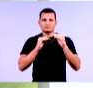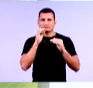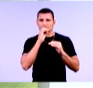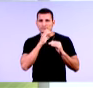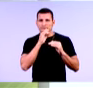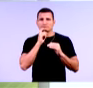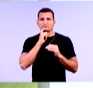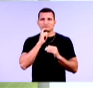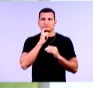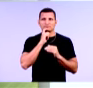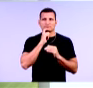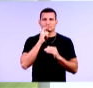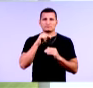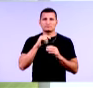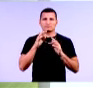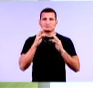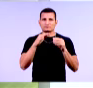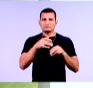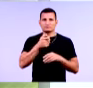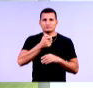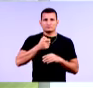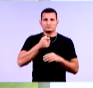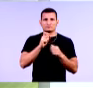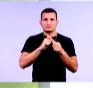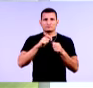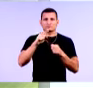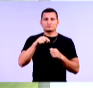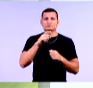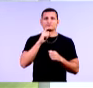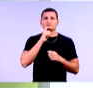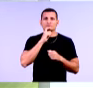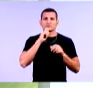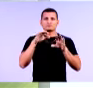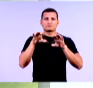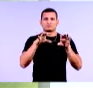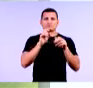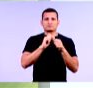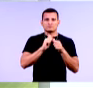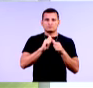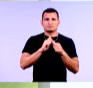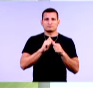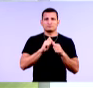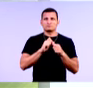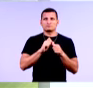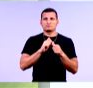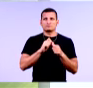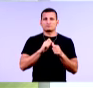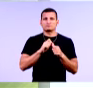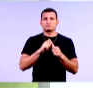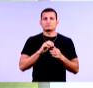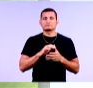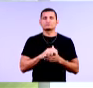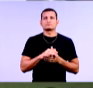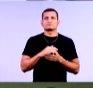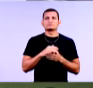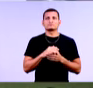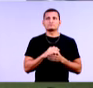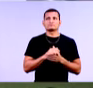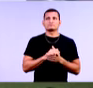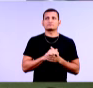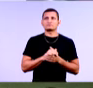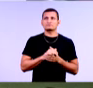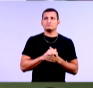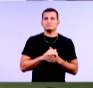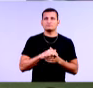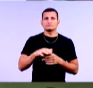grau. Então, tudo que o controle remoto faz são as ações que o ar-condicionado faz. É bem interessante você fazer esse tipo de analogia também. Isso mesmo. Por exemplo,